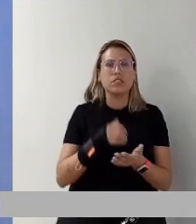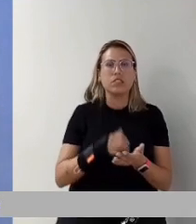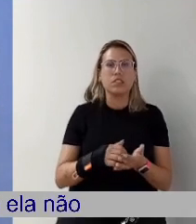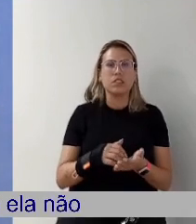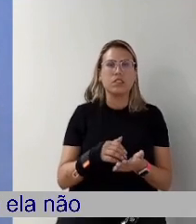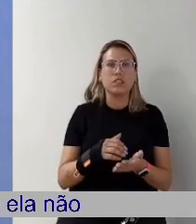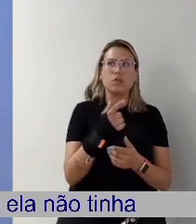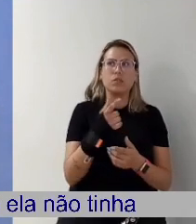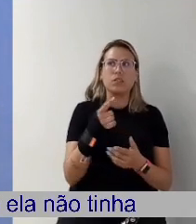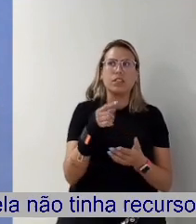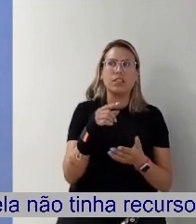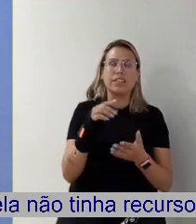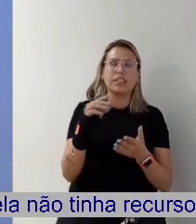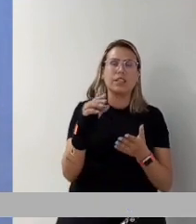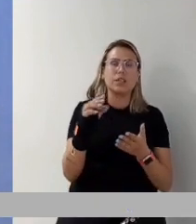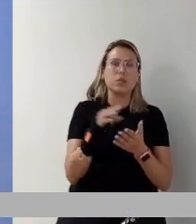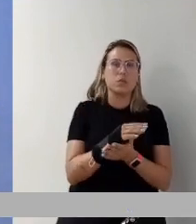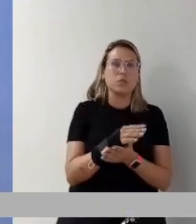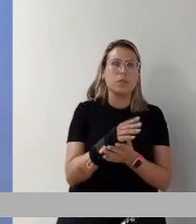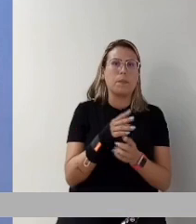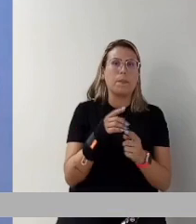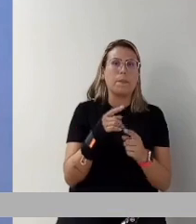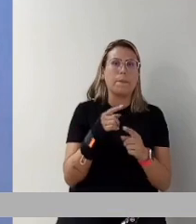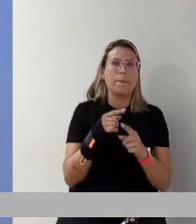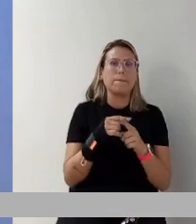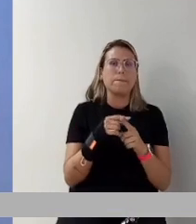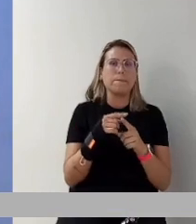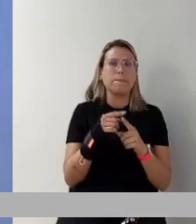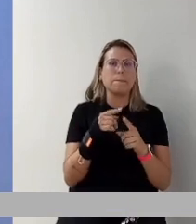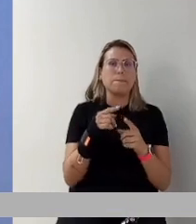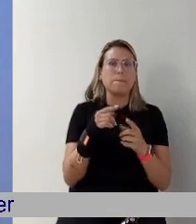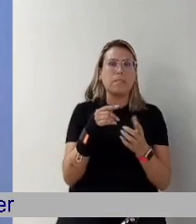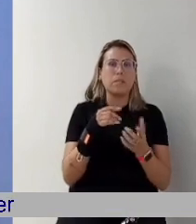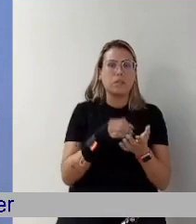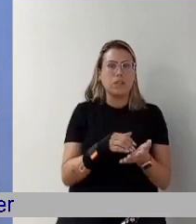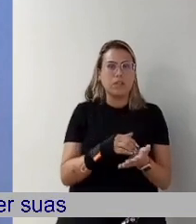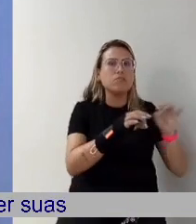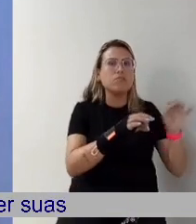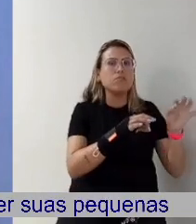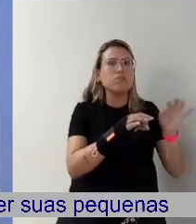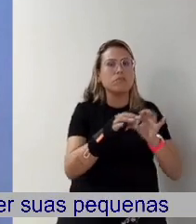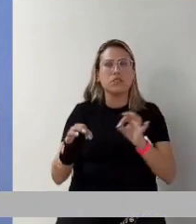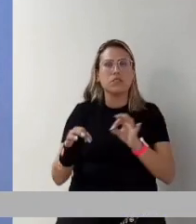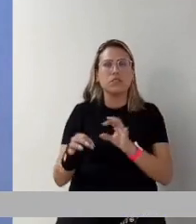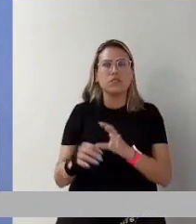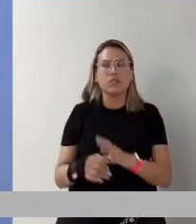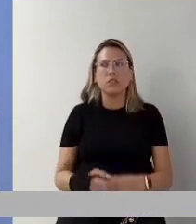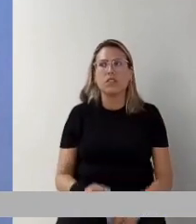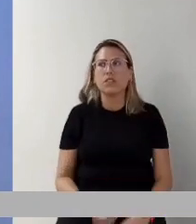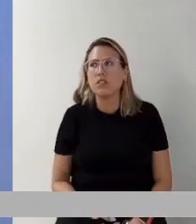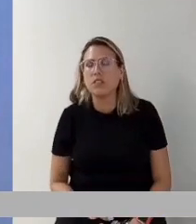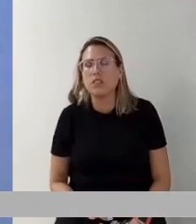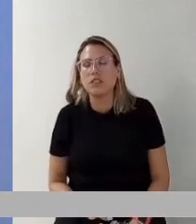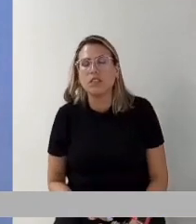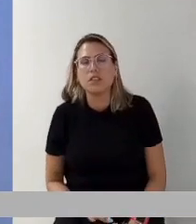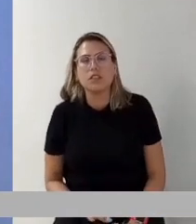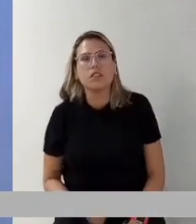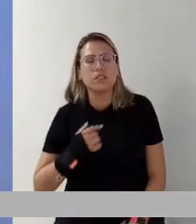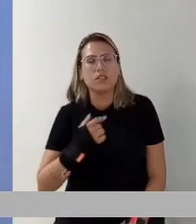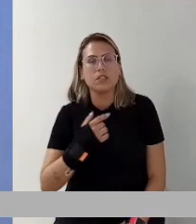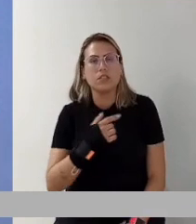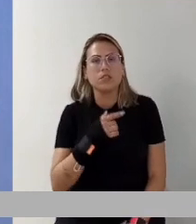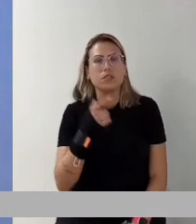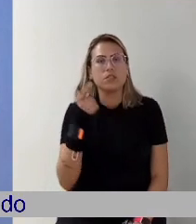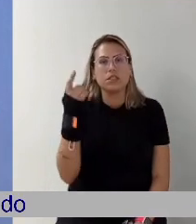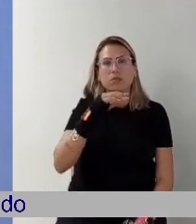não tinha recurso para que o o próprio secretário pudesse fazer suas pequenas ações conseguimos um recurso através do